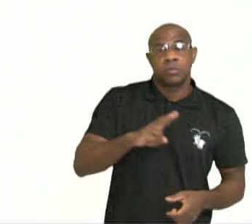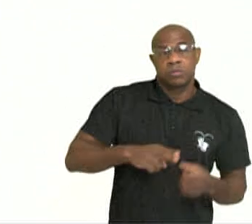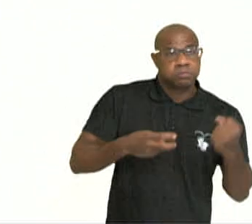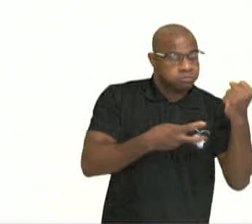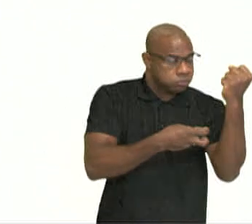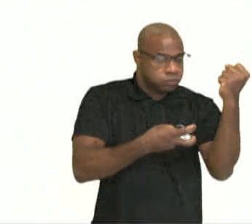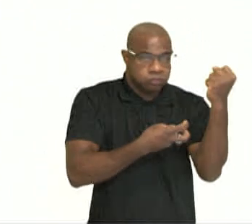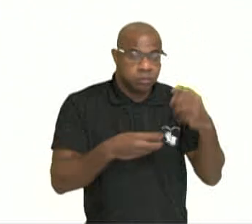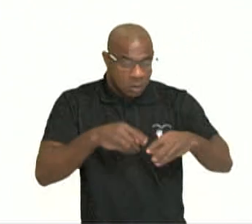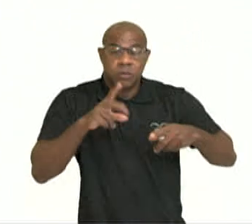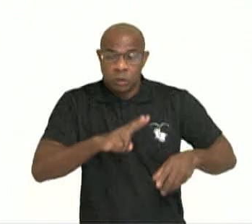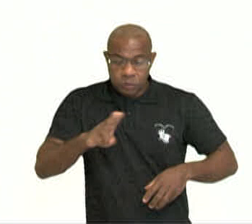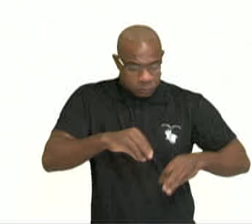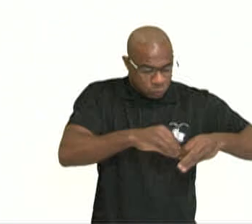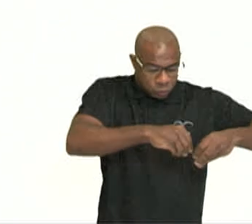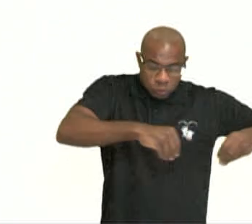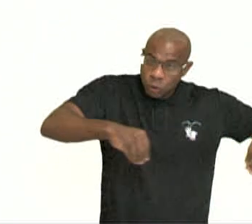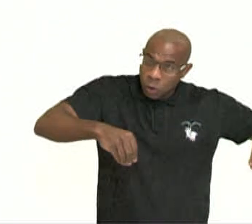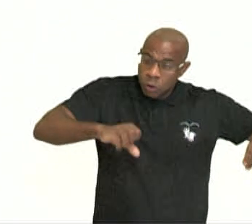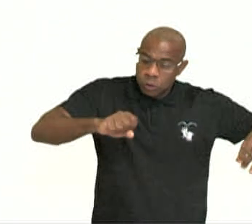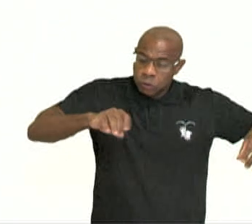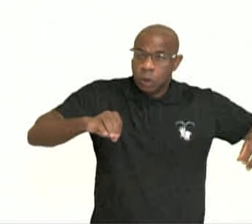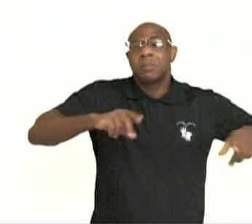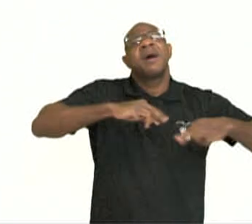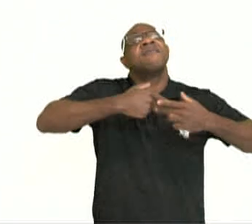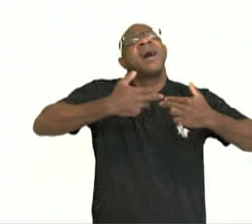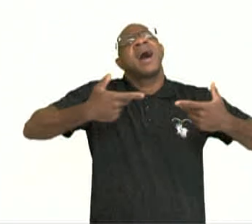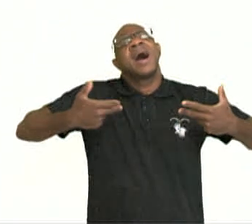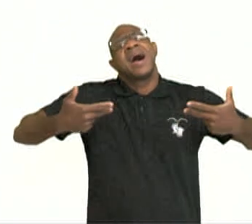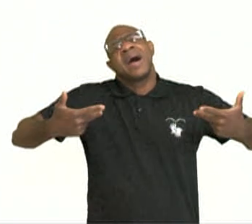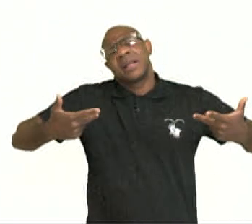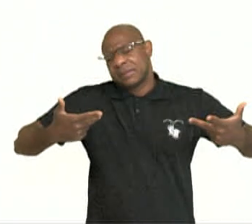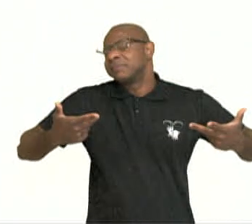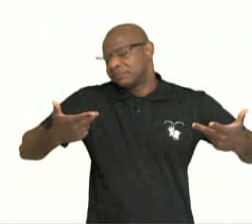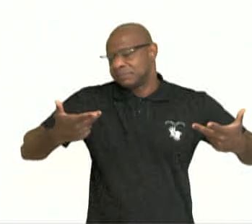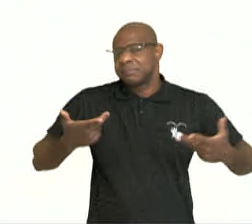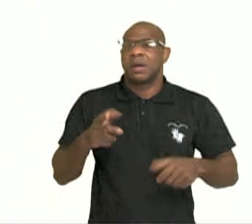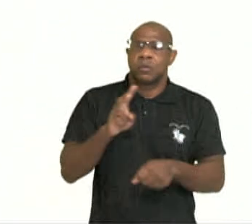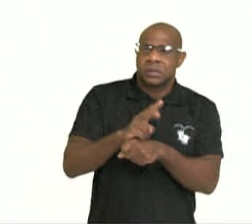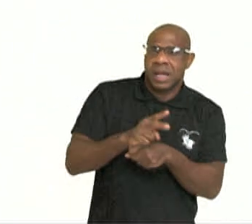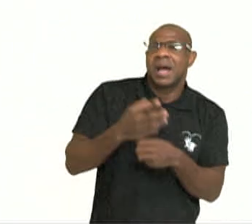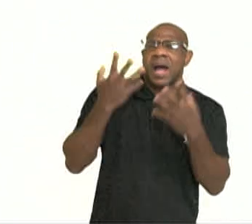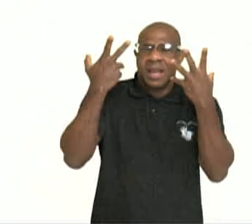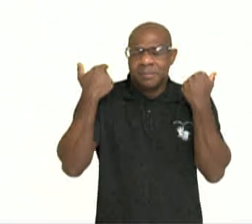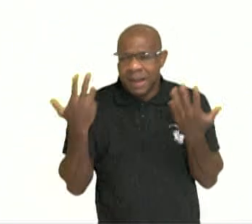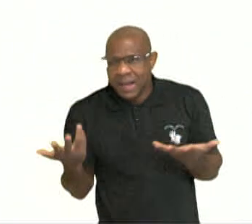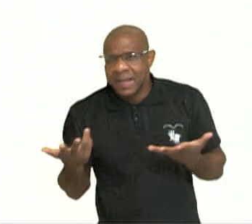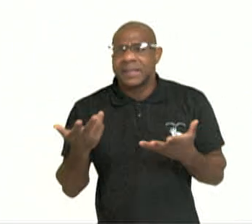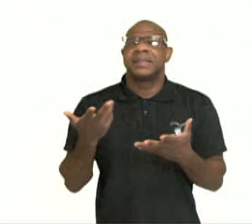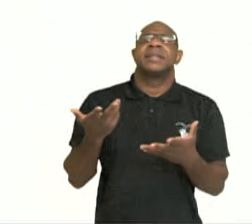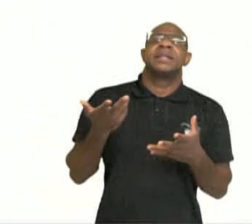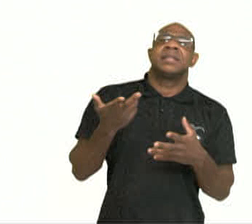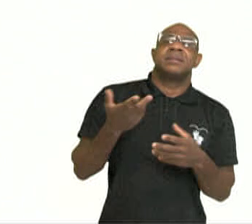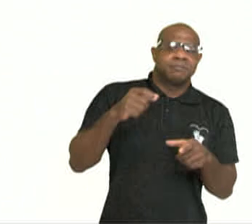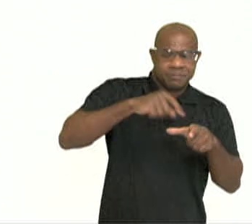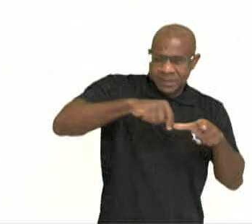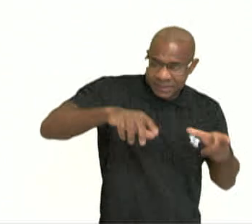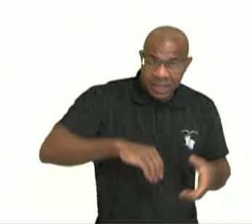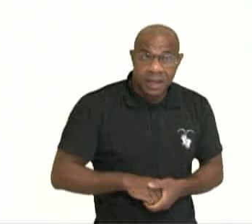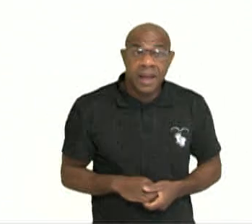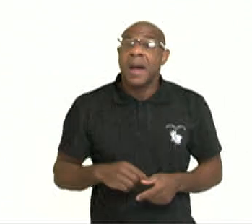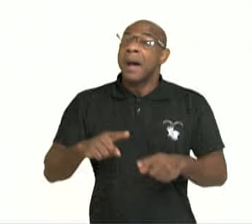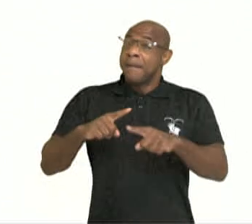já aprendemos sobre isso. Mas também retirar, por exemplo, os minérios. Então quando eu